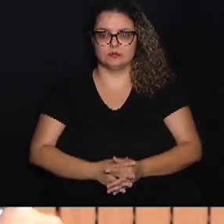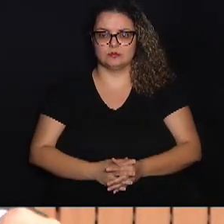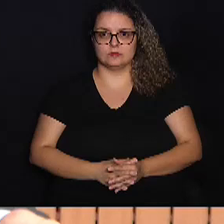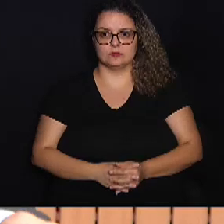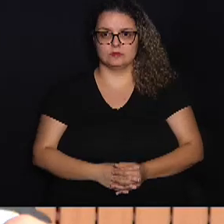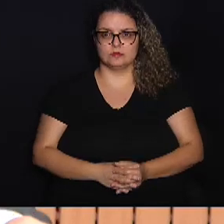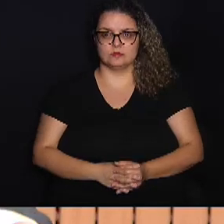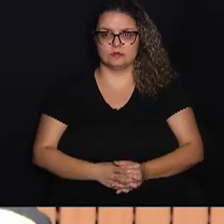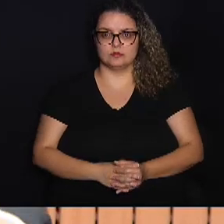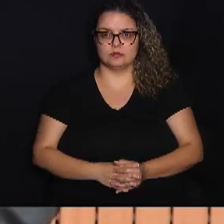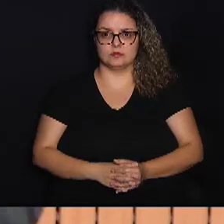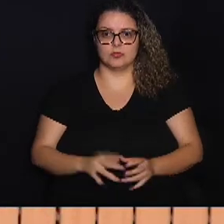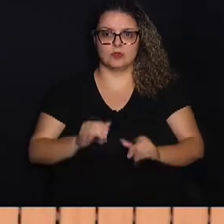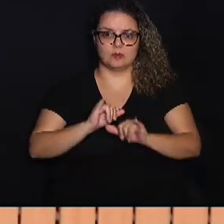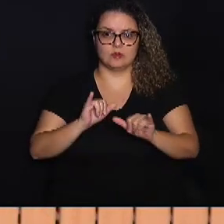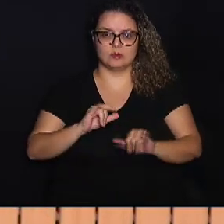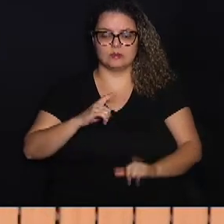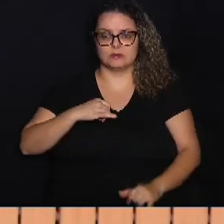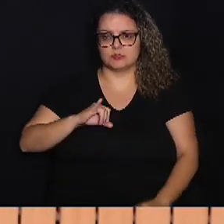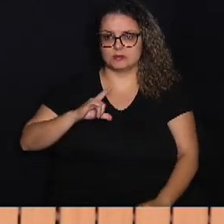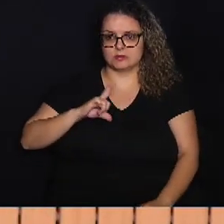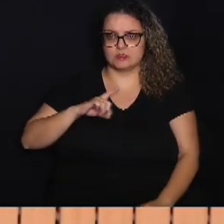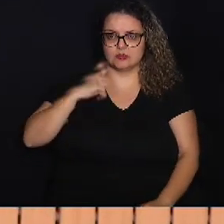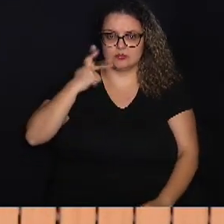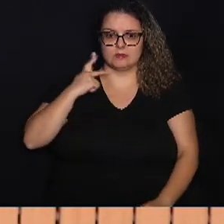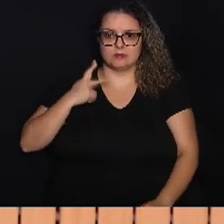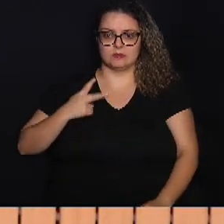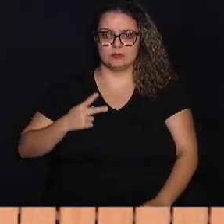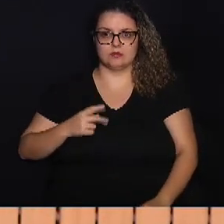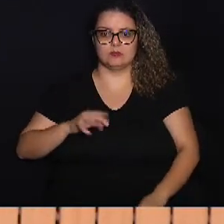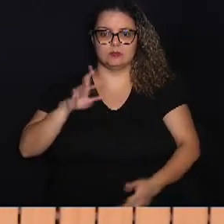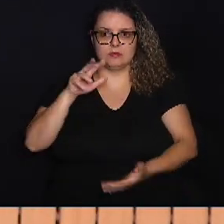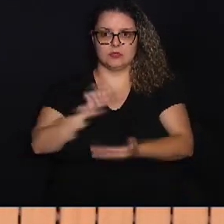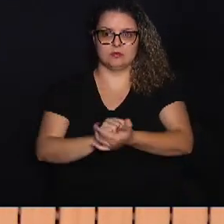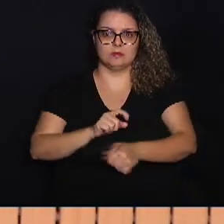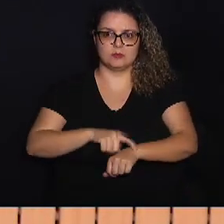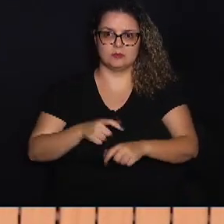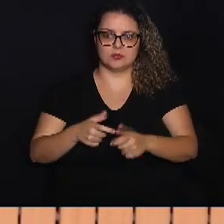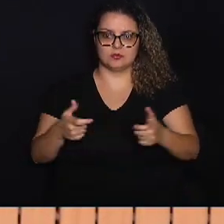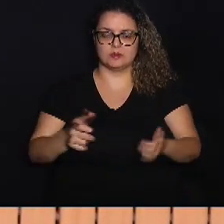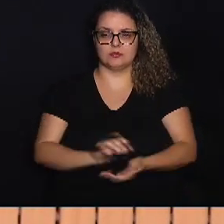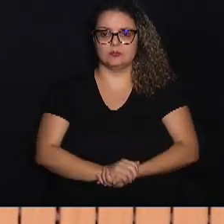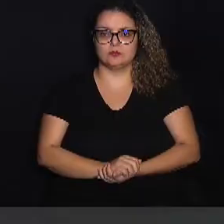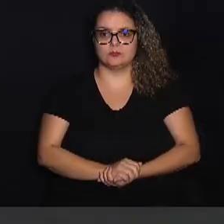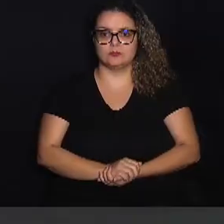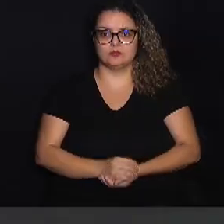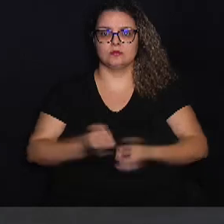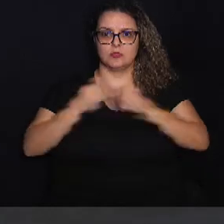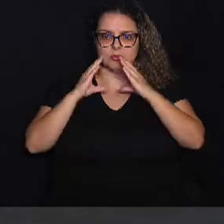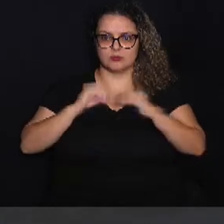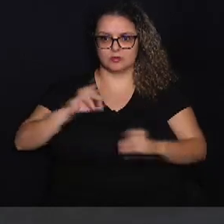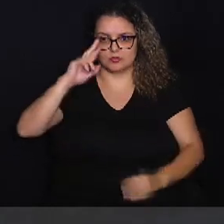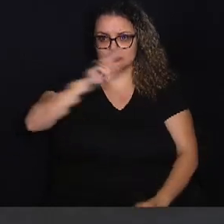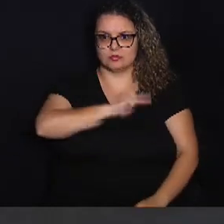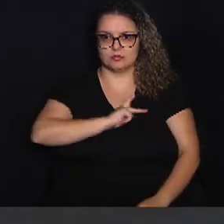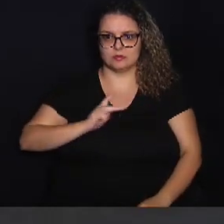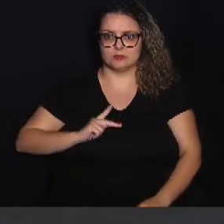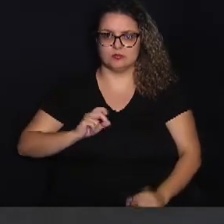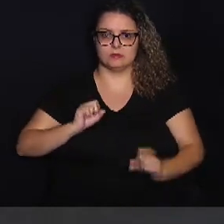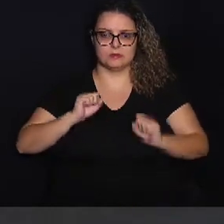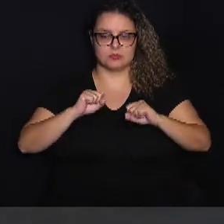camelô informarse a vereadores inscritos do grande expediente bo senhor presidente